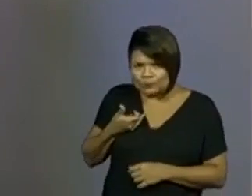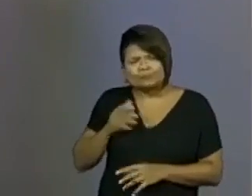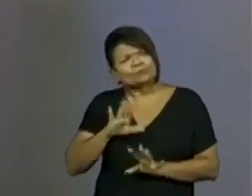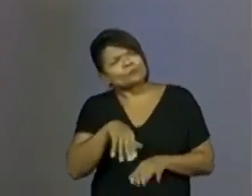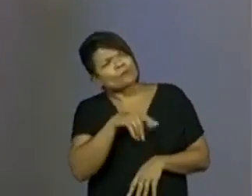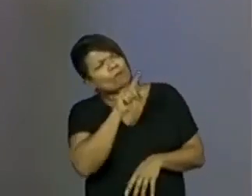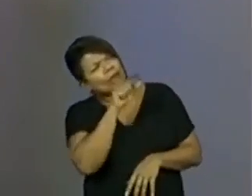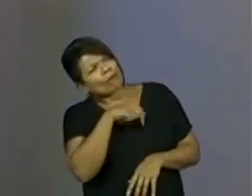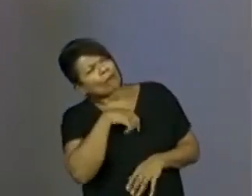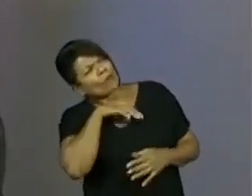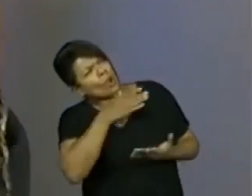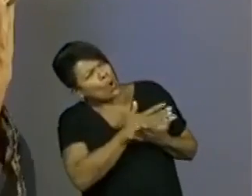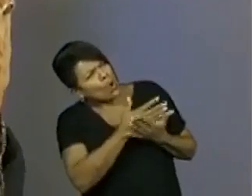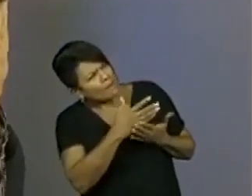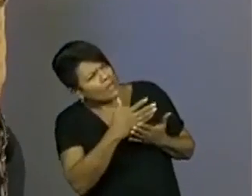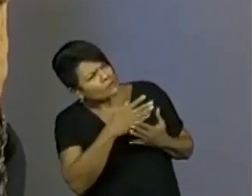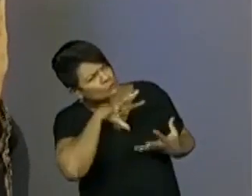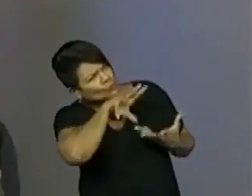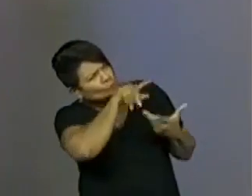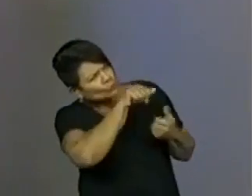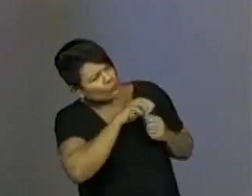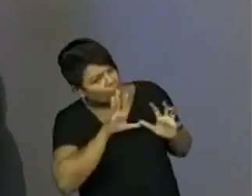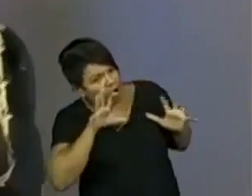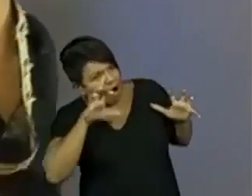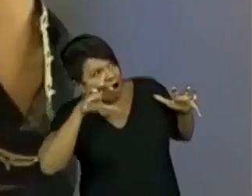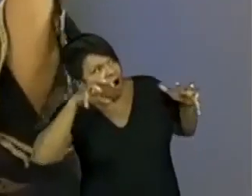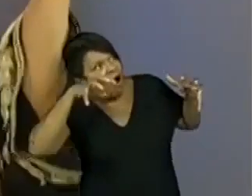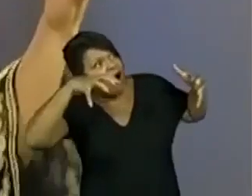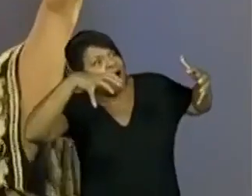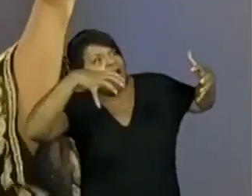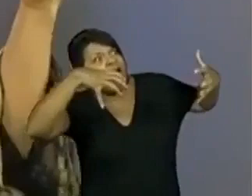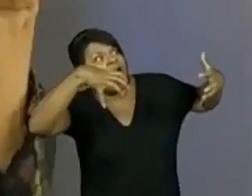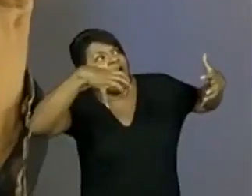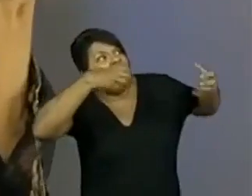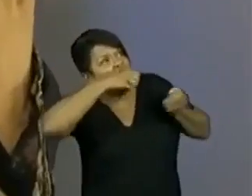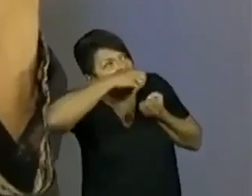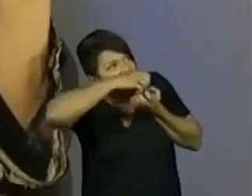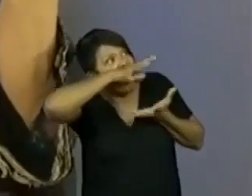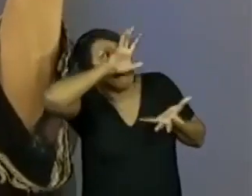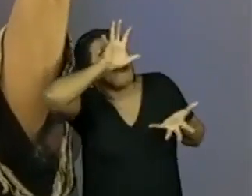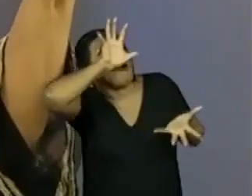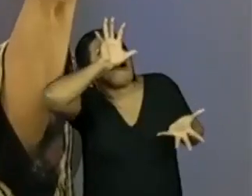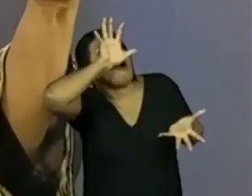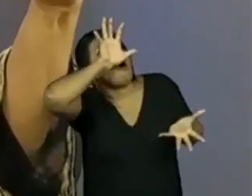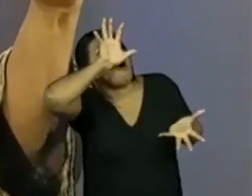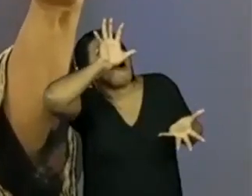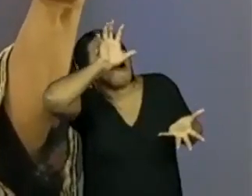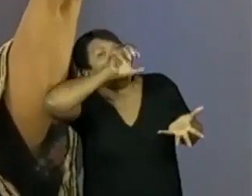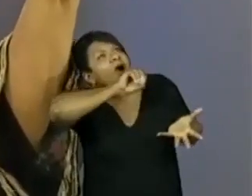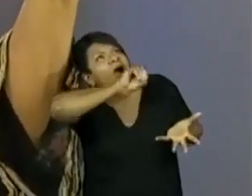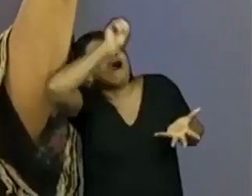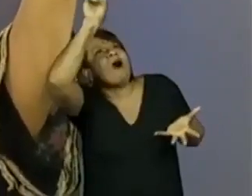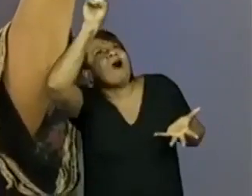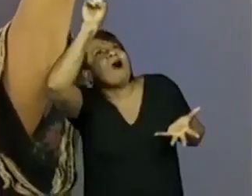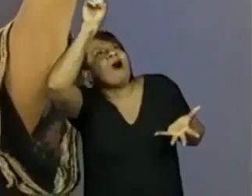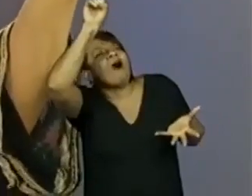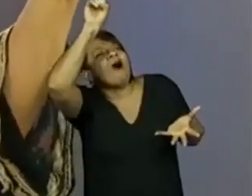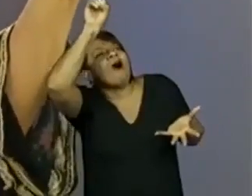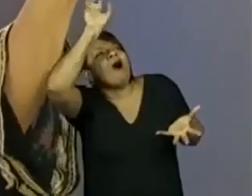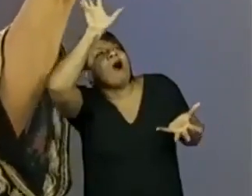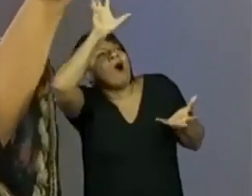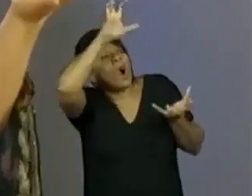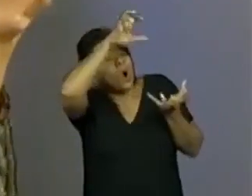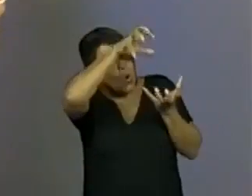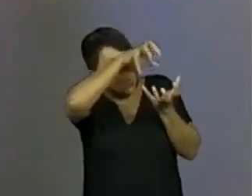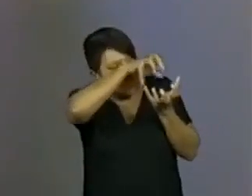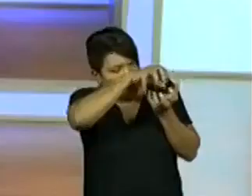mundo era um monstro enorme. Quando ele estava de boca aberta, cuspia o dia. E quando ele estava de boca